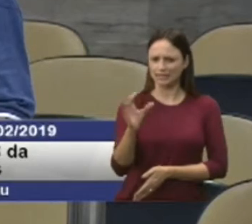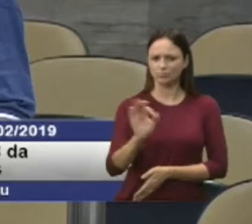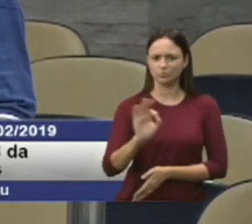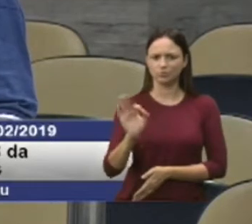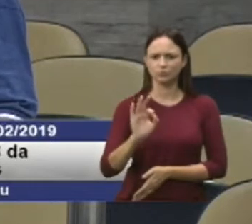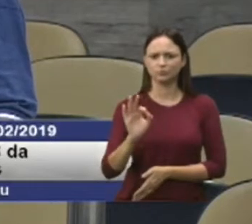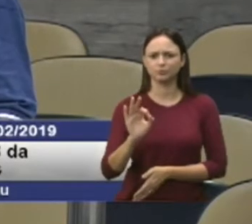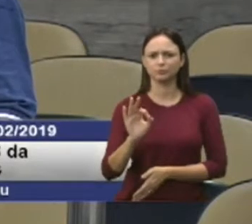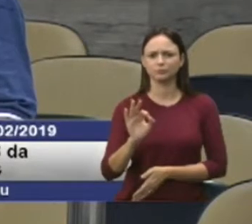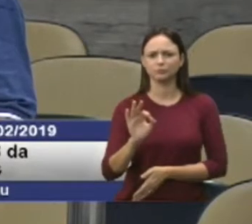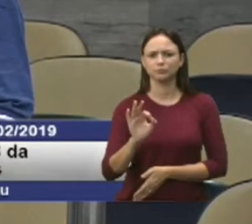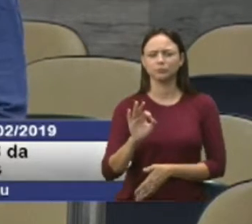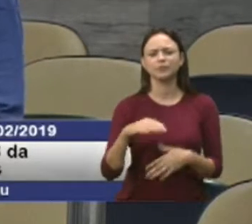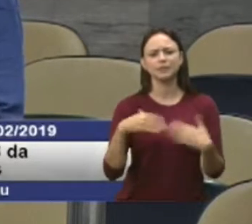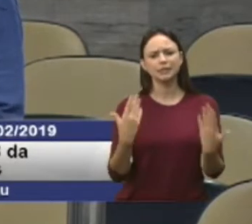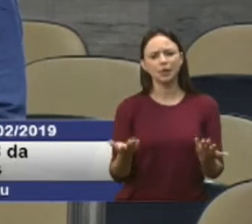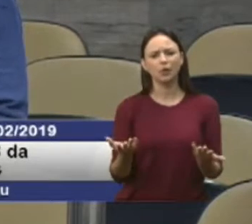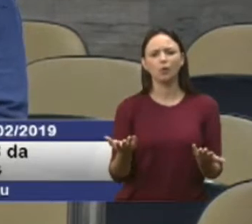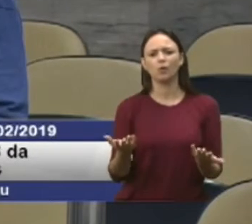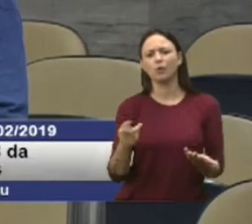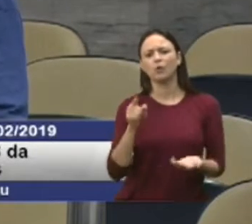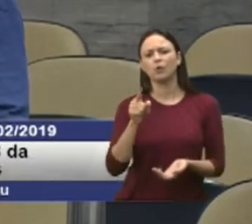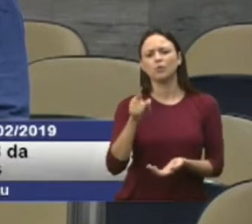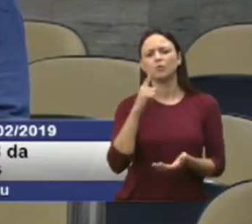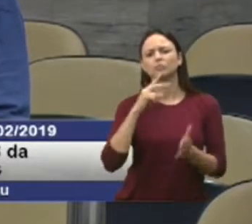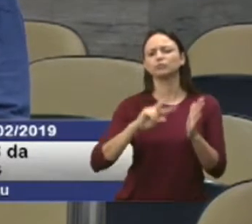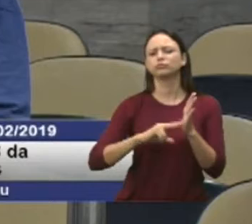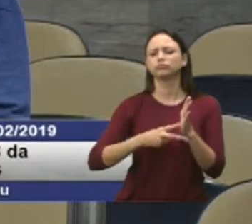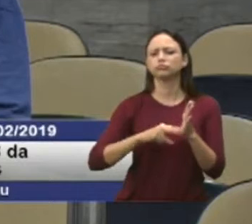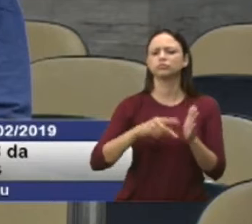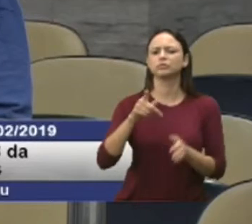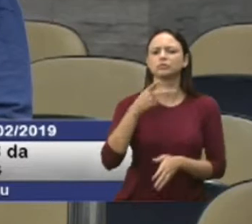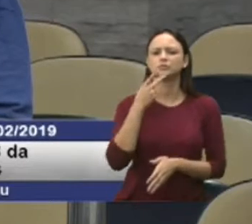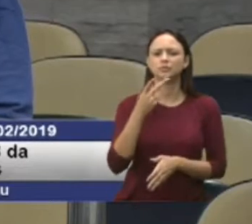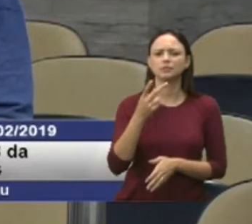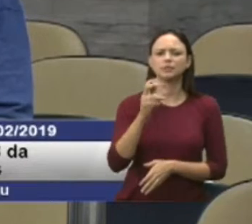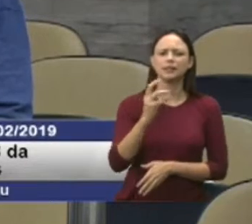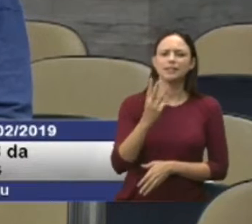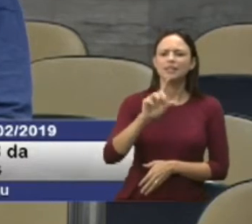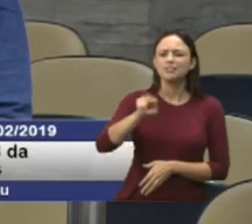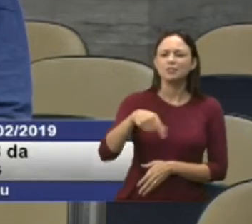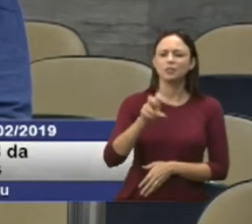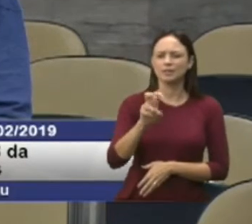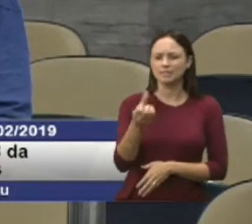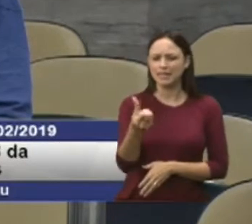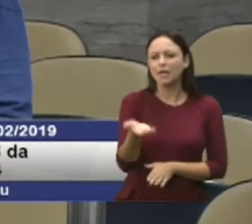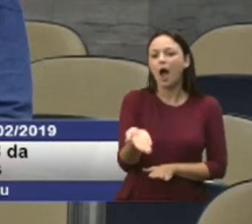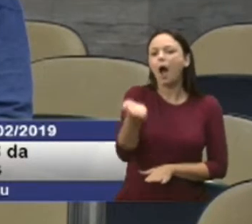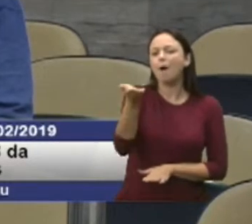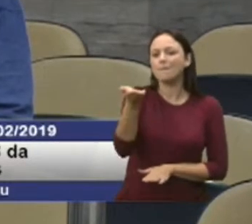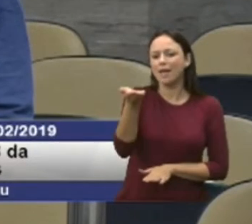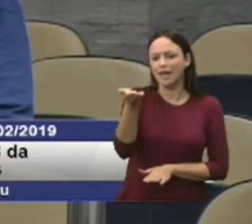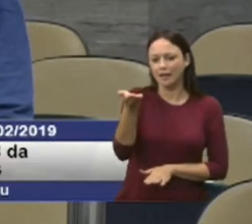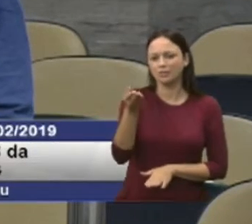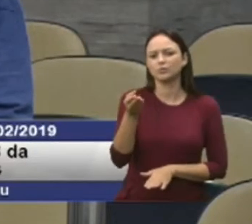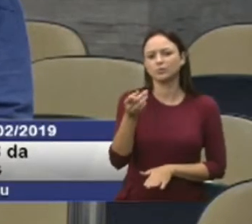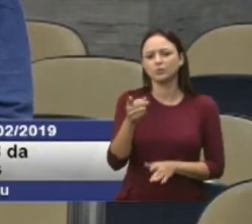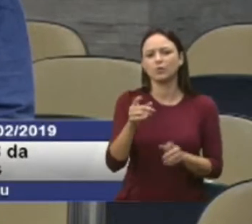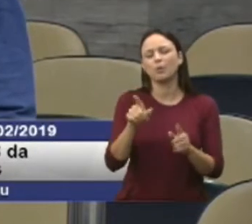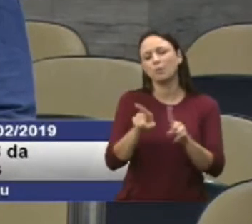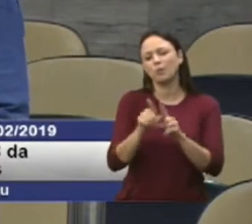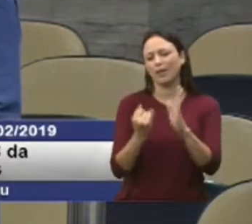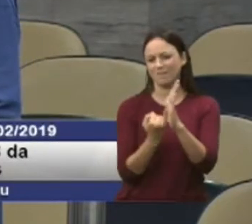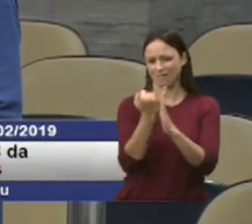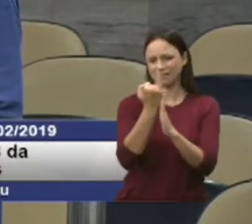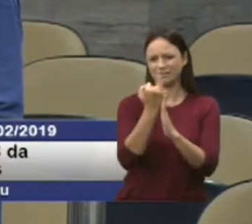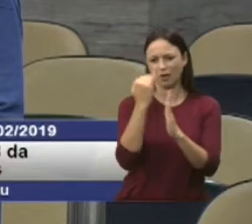39,13%. Então, pelo que eu sei, aí o sindicato está reivindicando 3,56% de aumento de reposição da inflação,